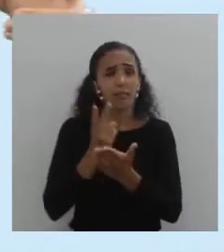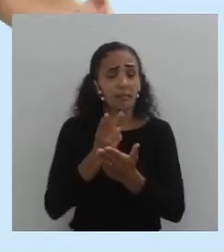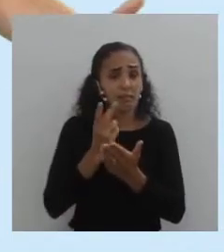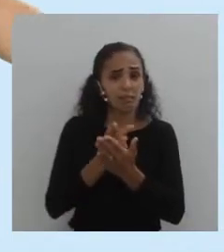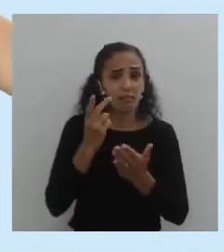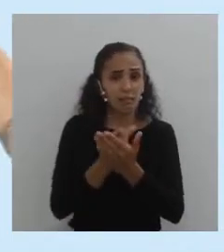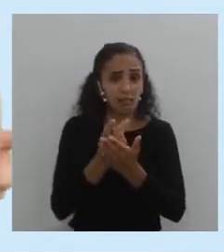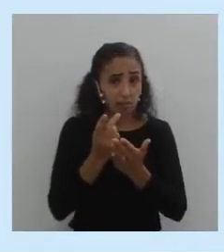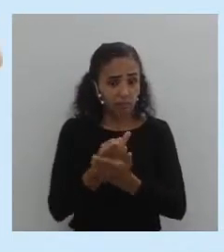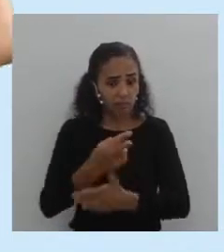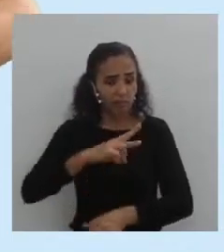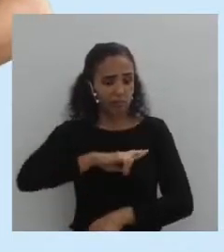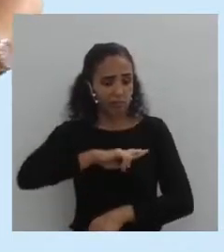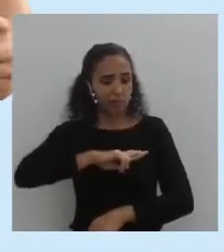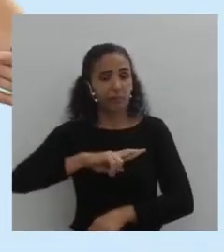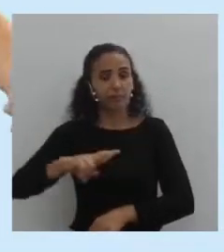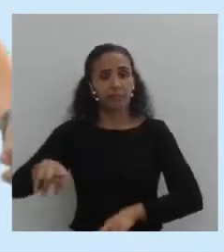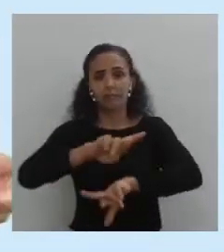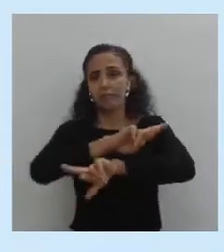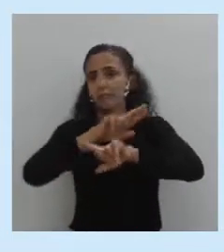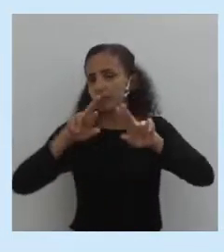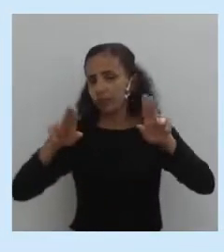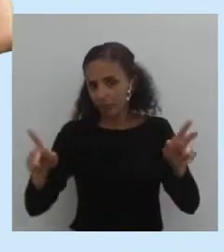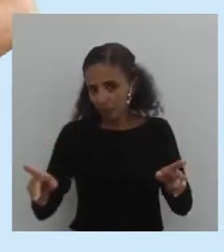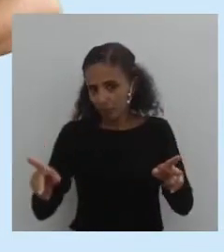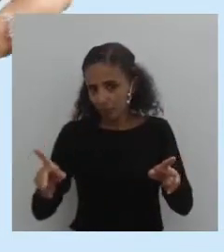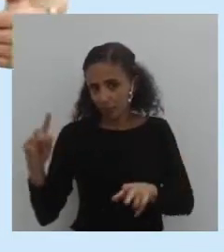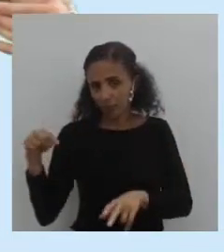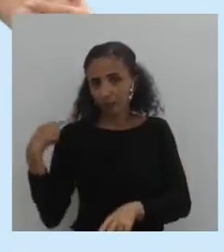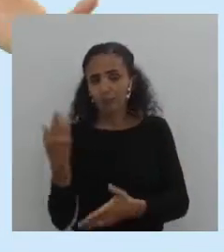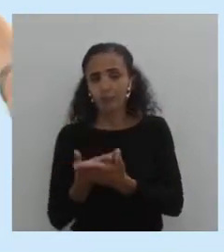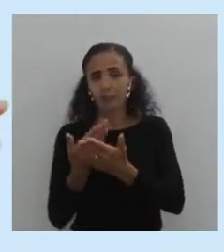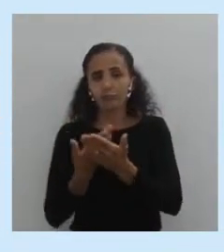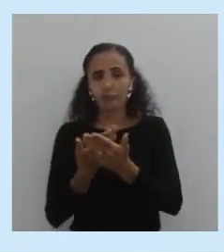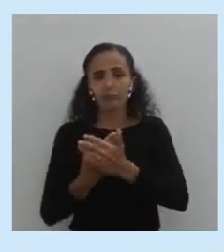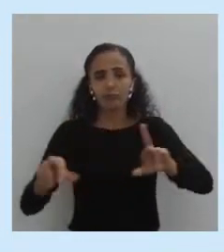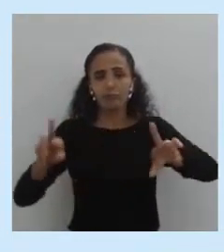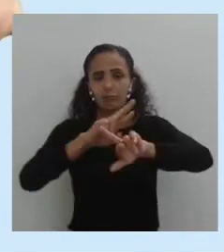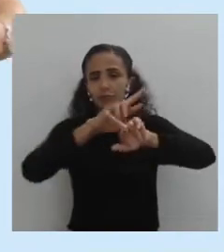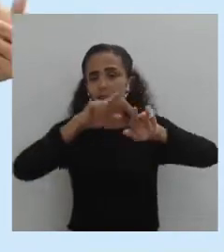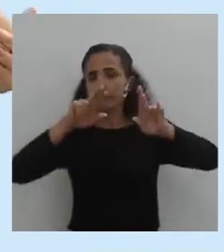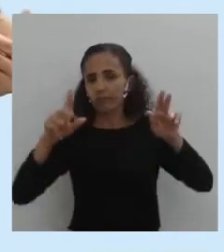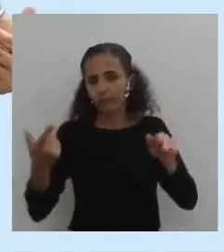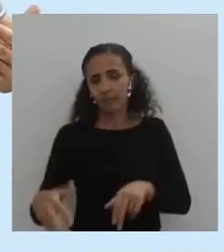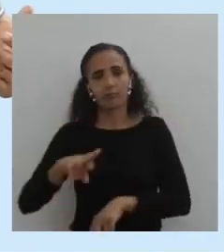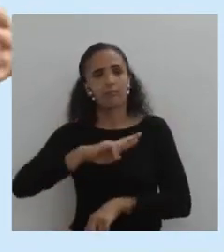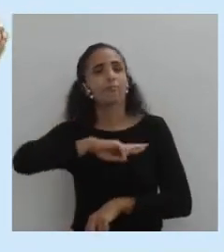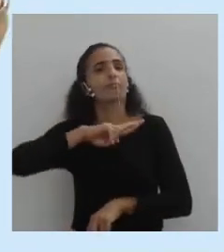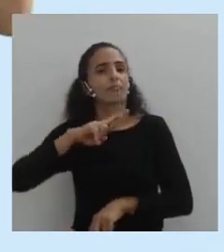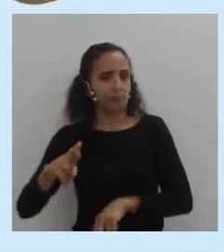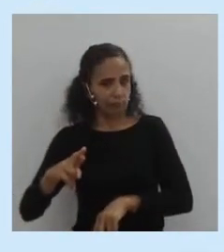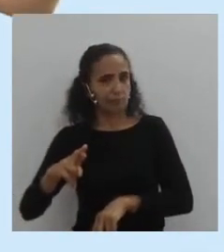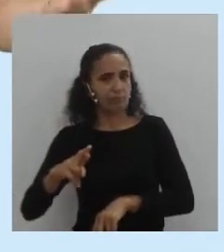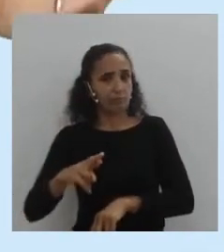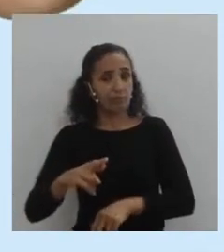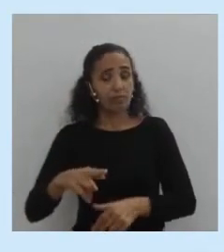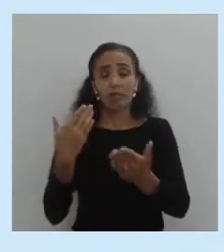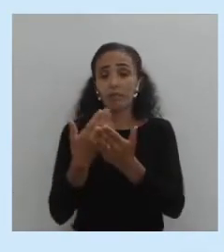sobre a pluralidade, diversidade religiosa, diversidade. É um